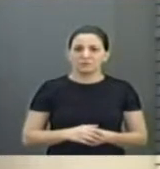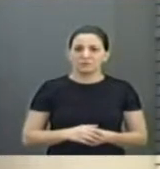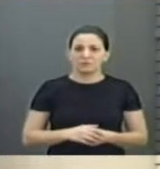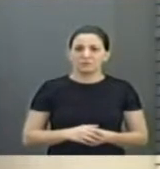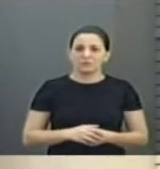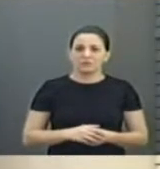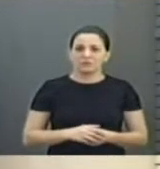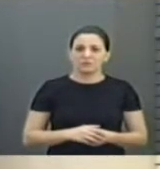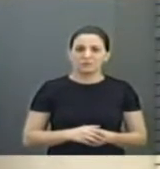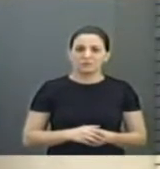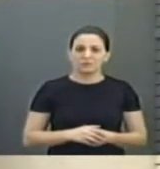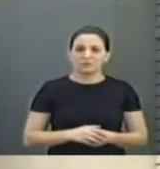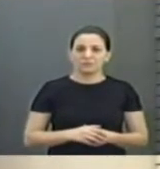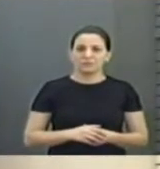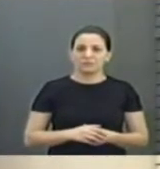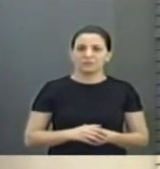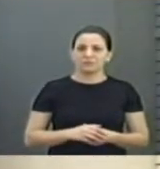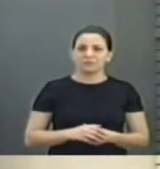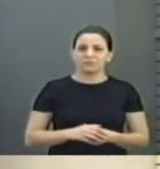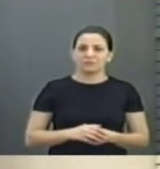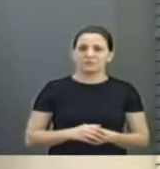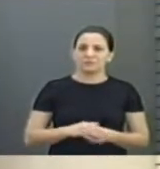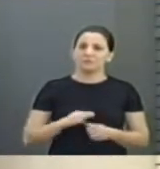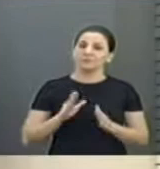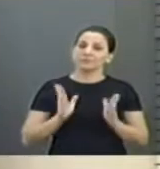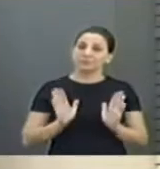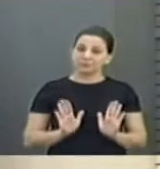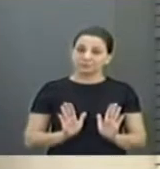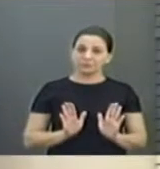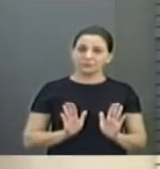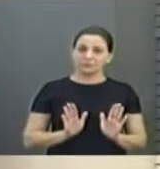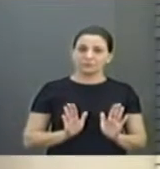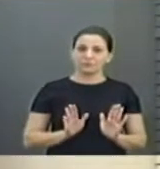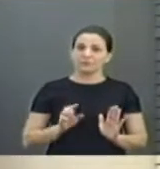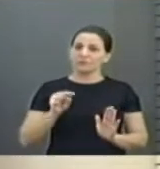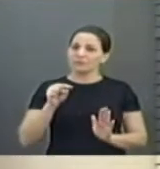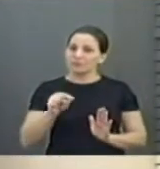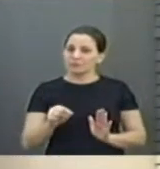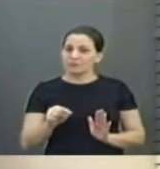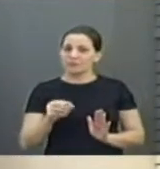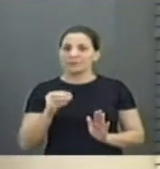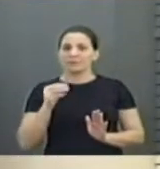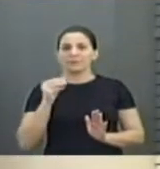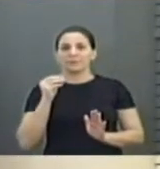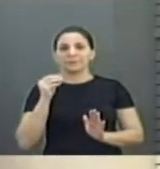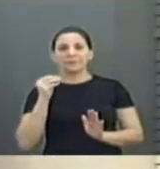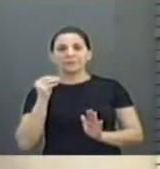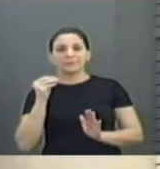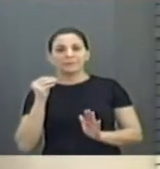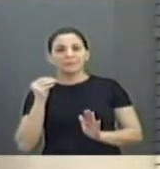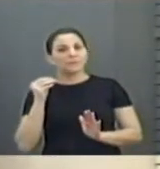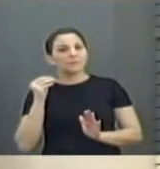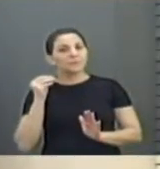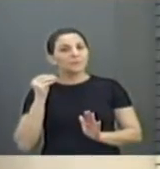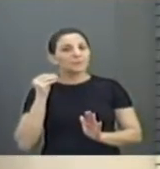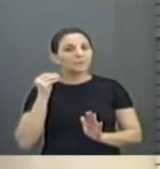Tá? E agora, você tentar,